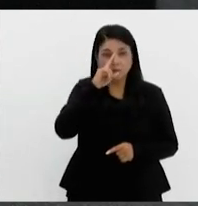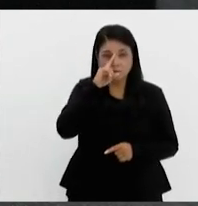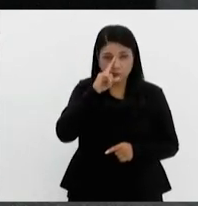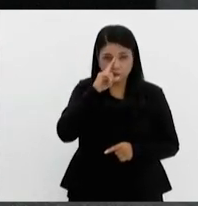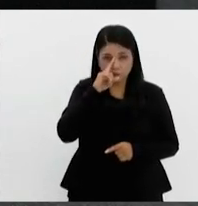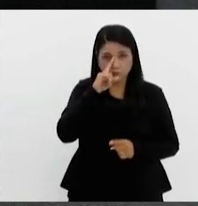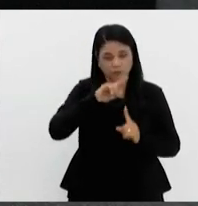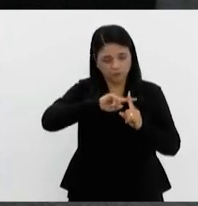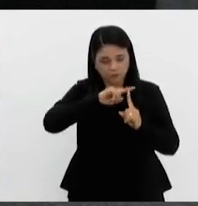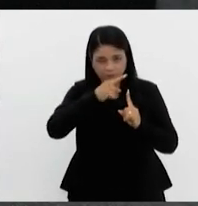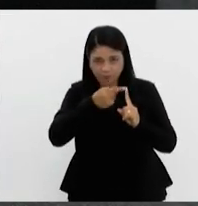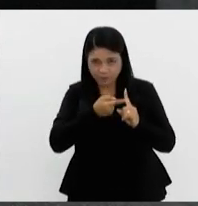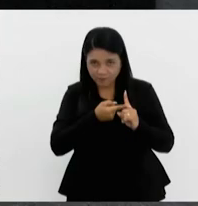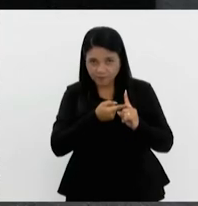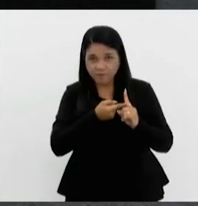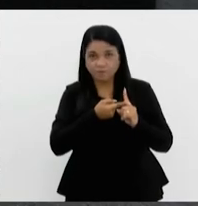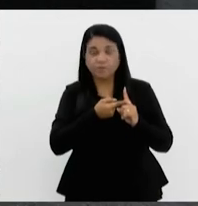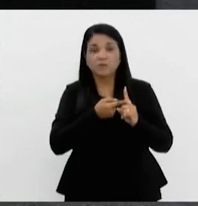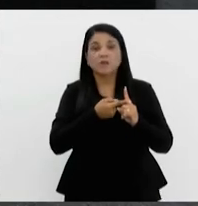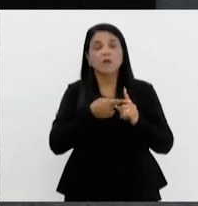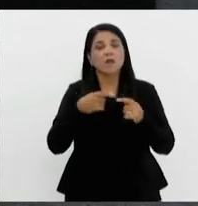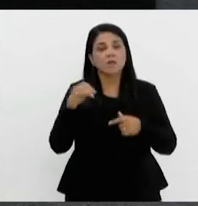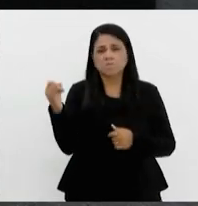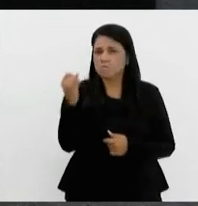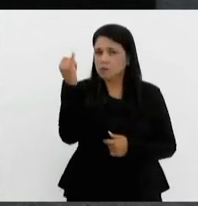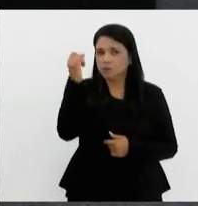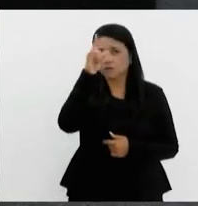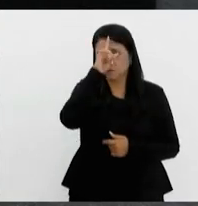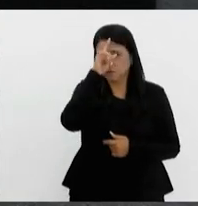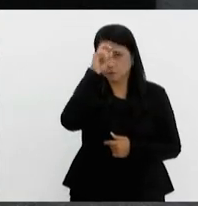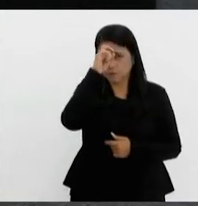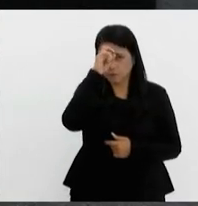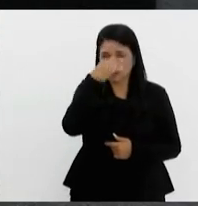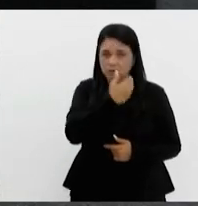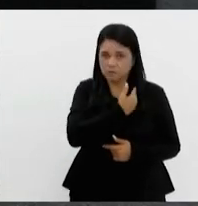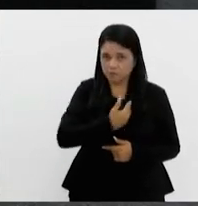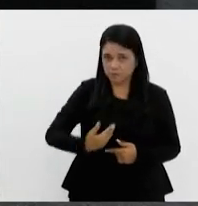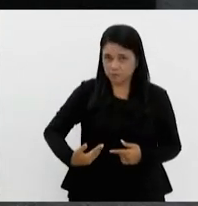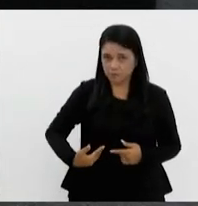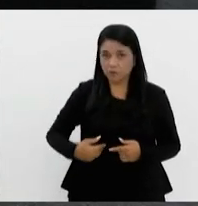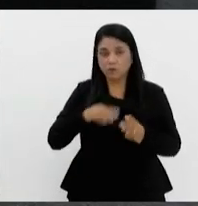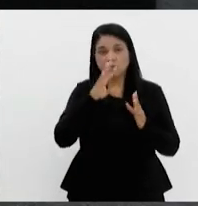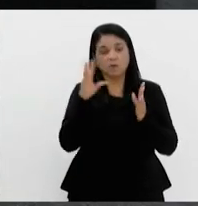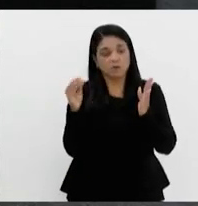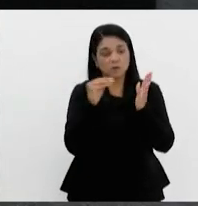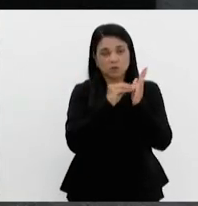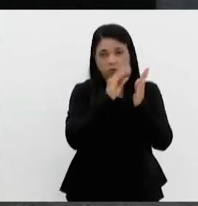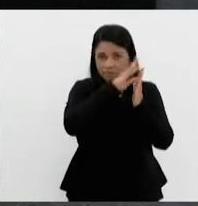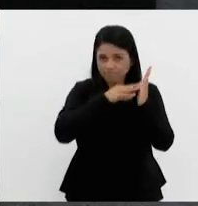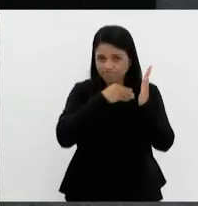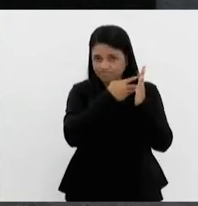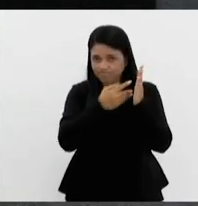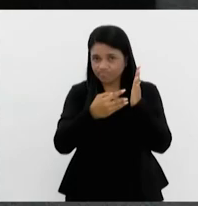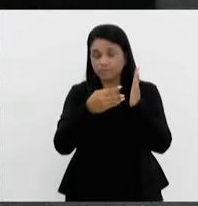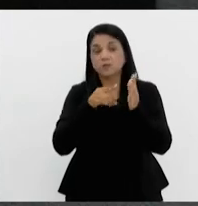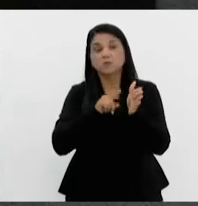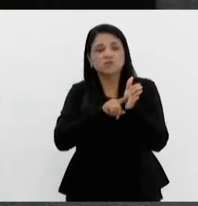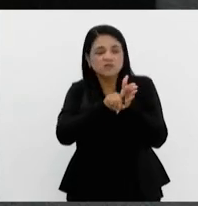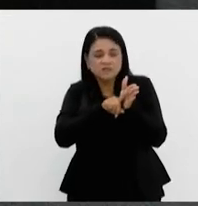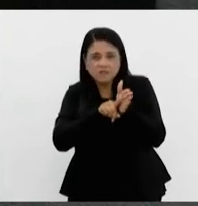risco. Então, é importante que a rede pública possa incluir no calendário dos exames de